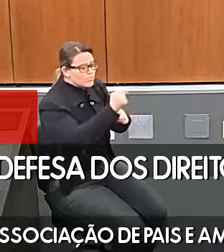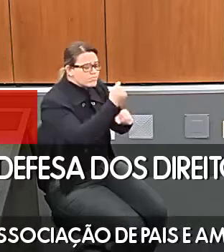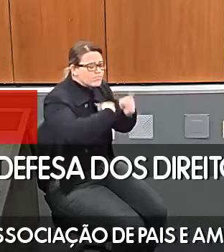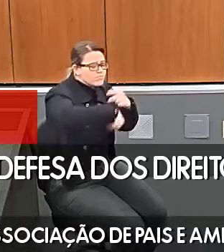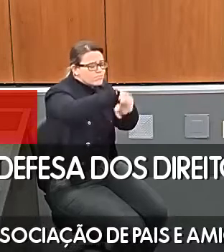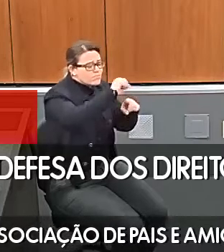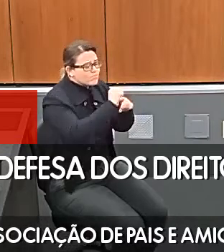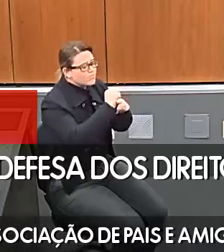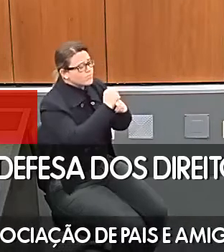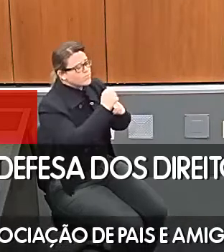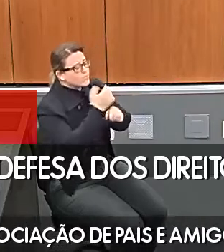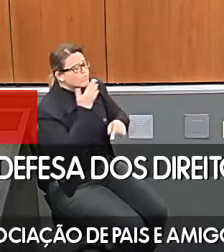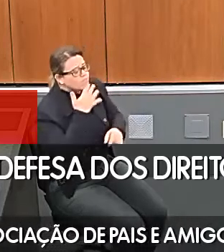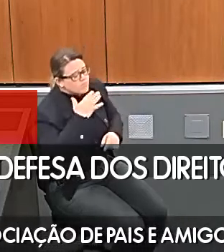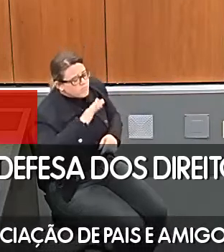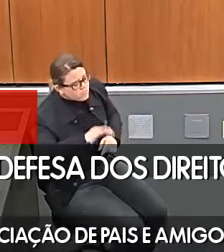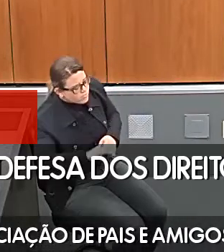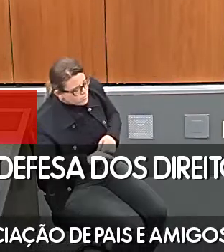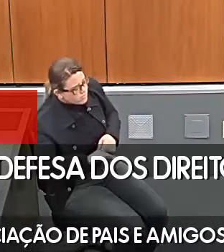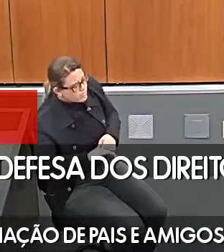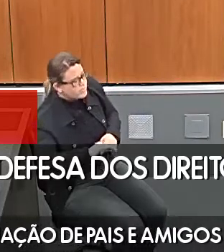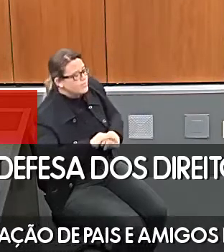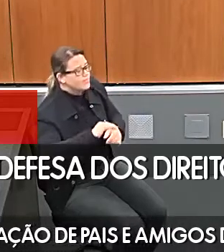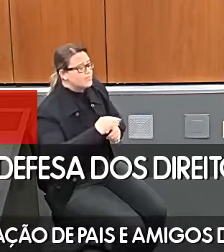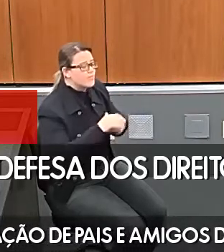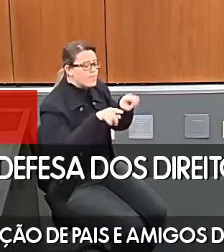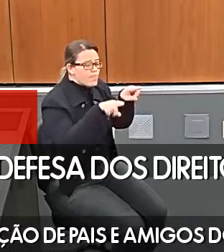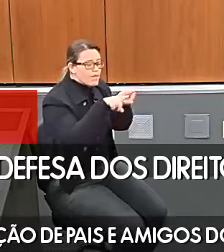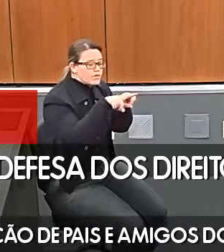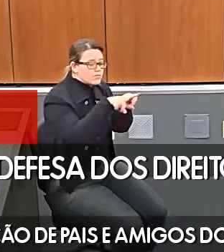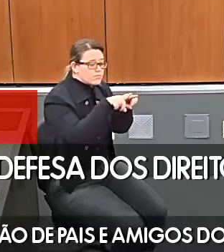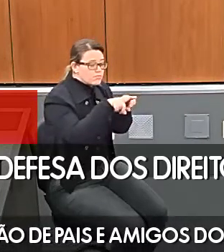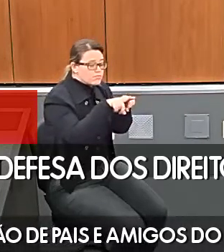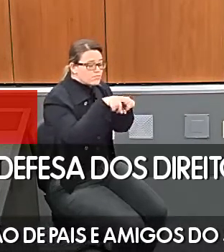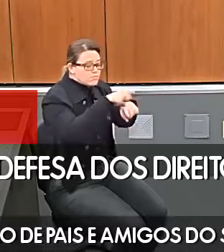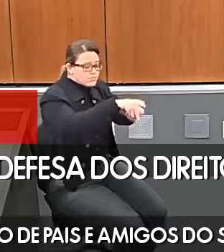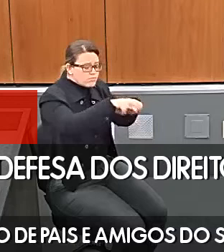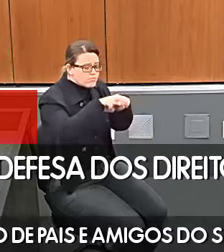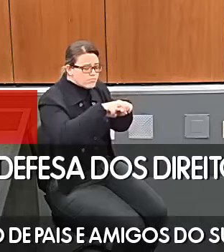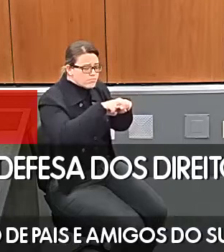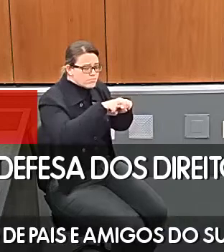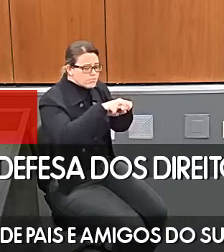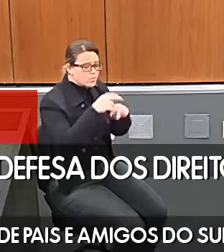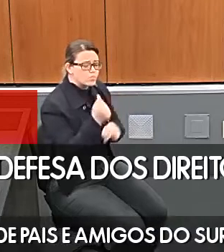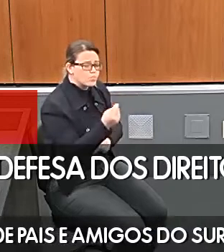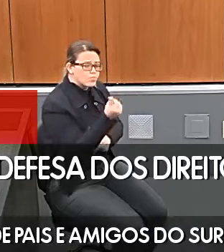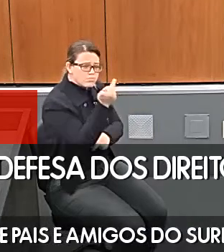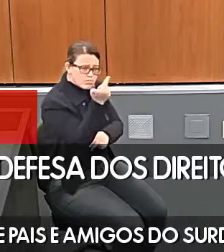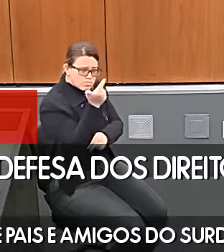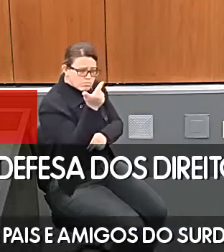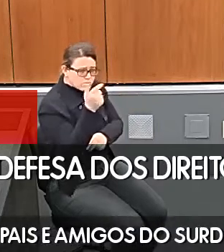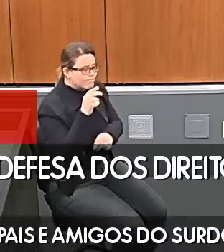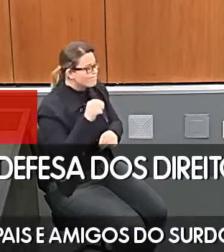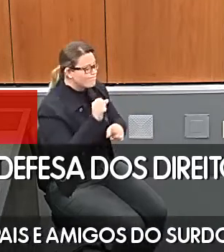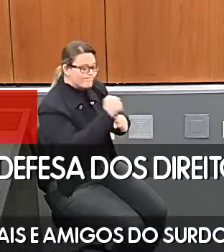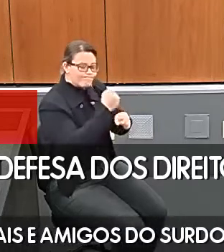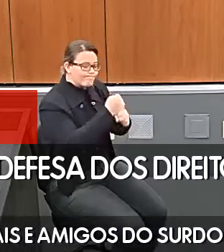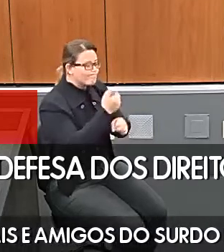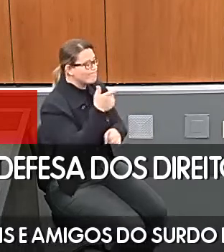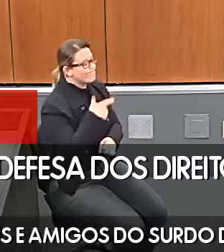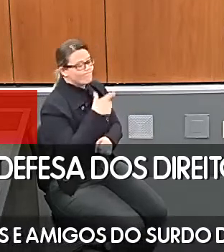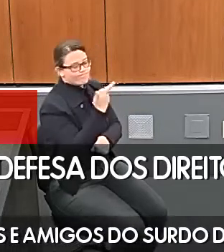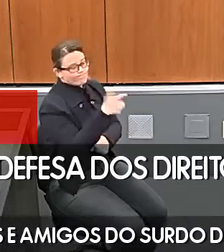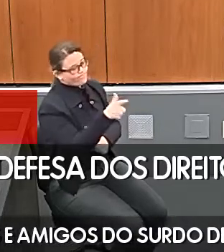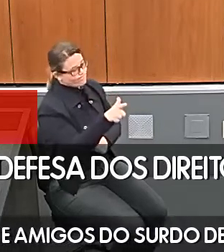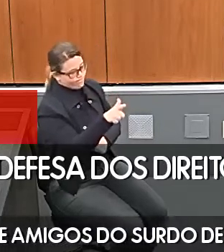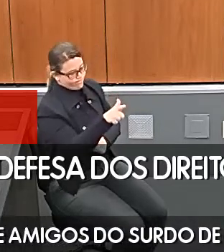Menor Especializada, AME, e, por causa disso, não houve repasses financeiros durante o ano de